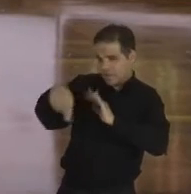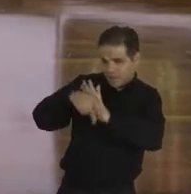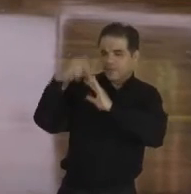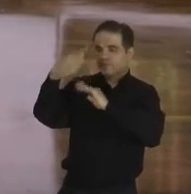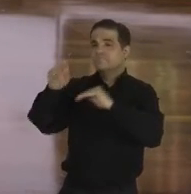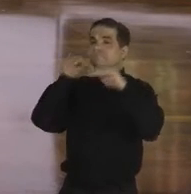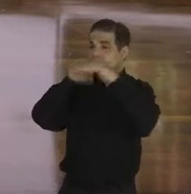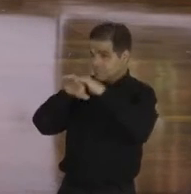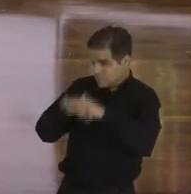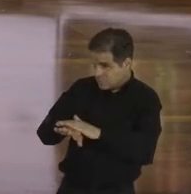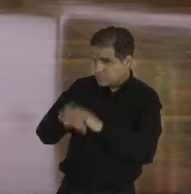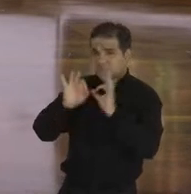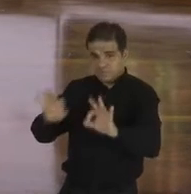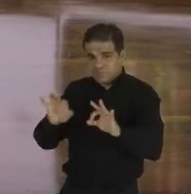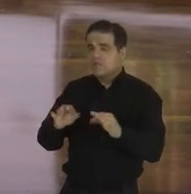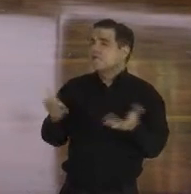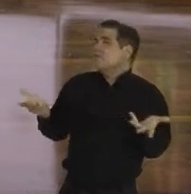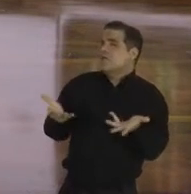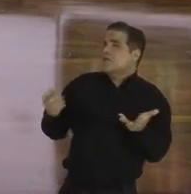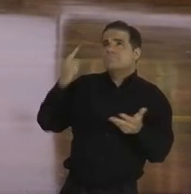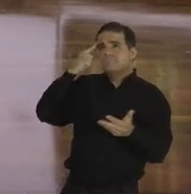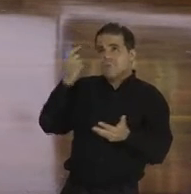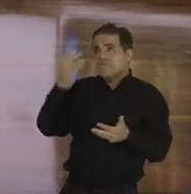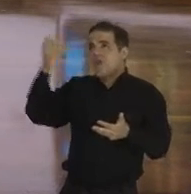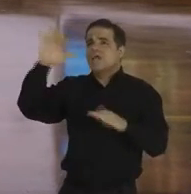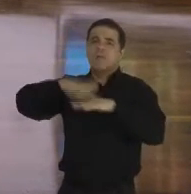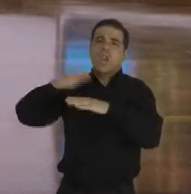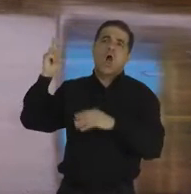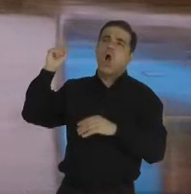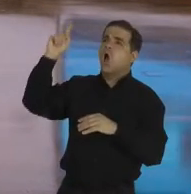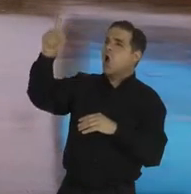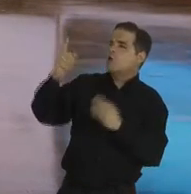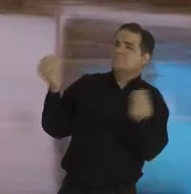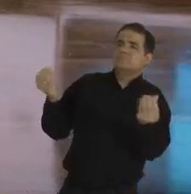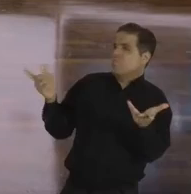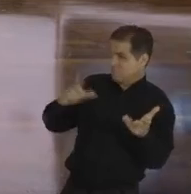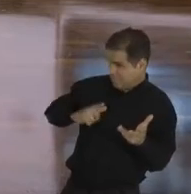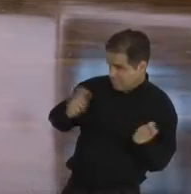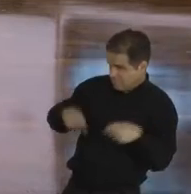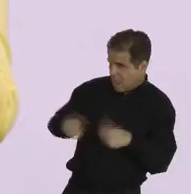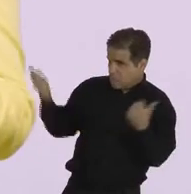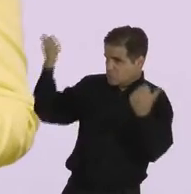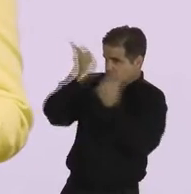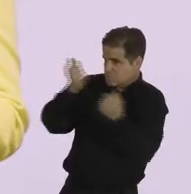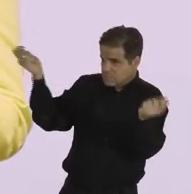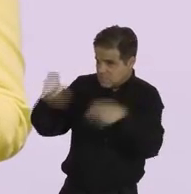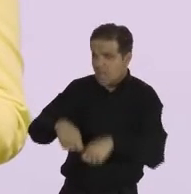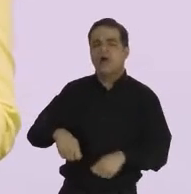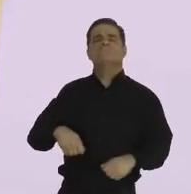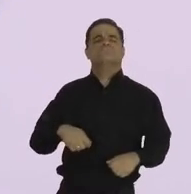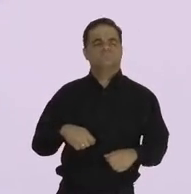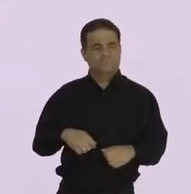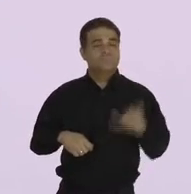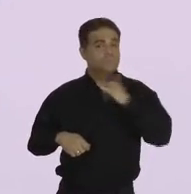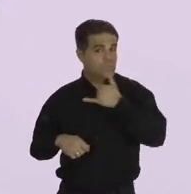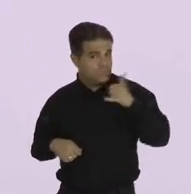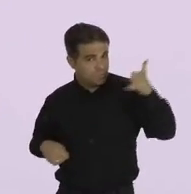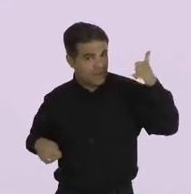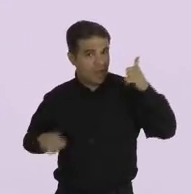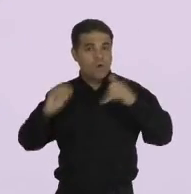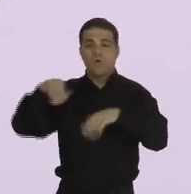próprias instalações e no caso de viagens mais longas Kátia também tem suporte tanto pelo celular